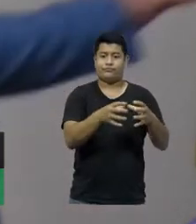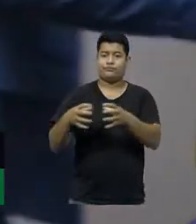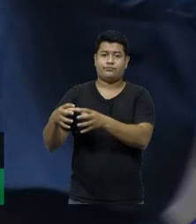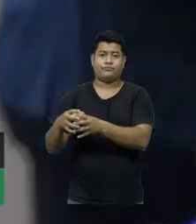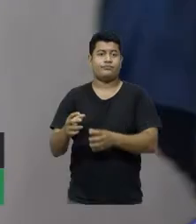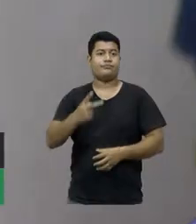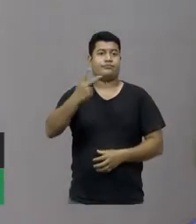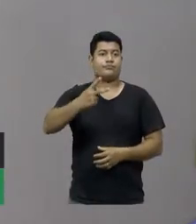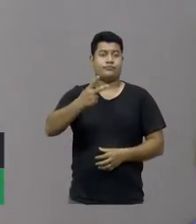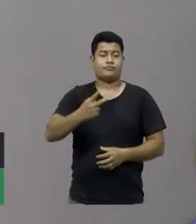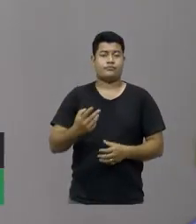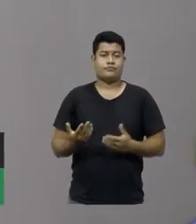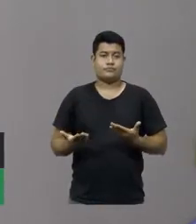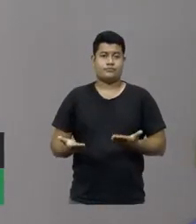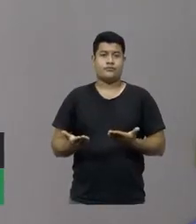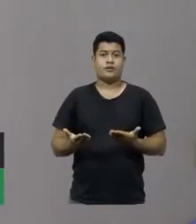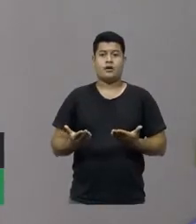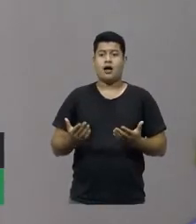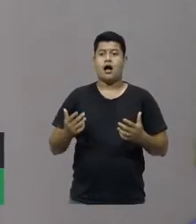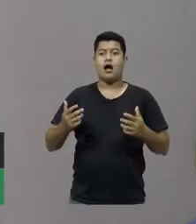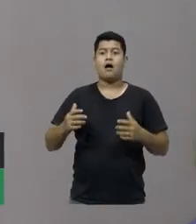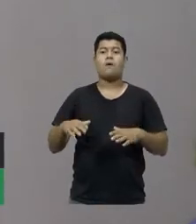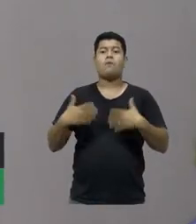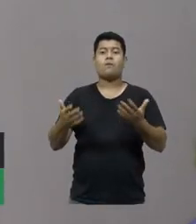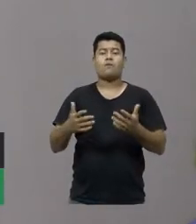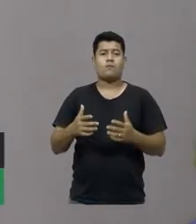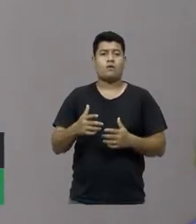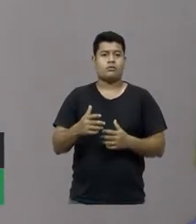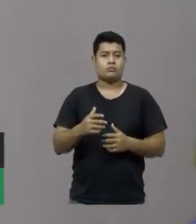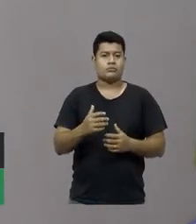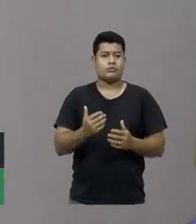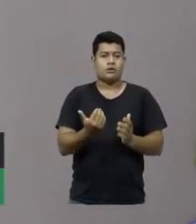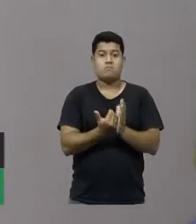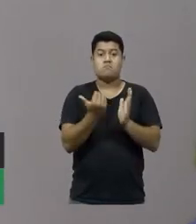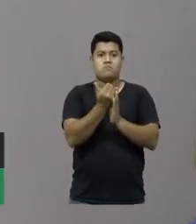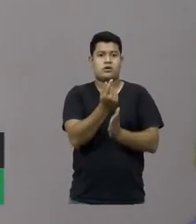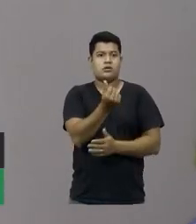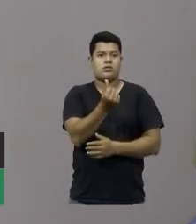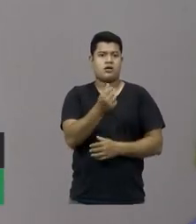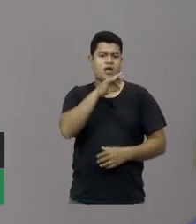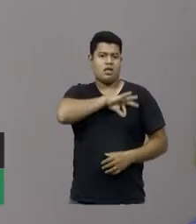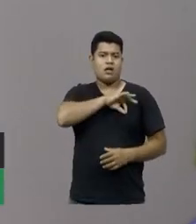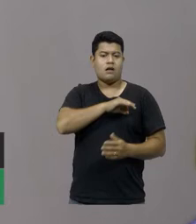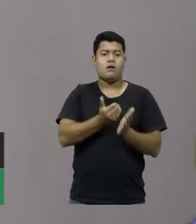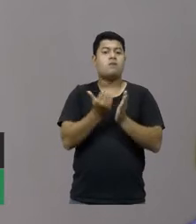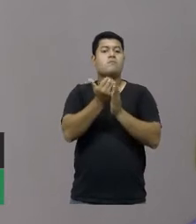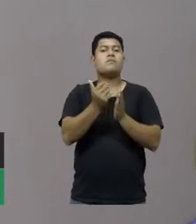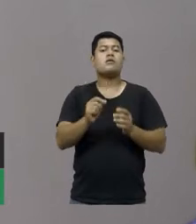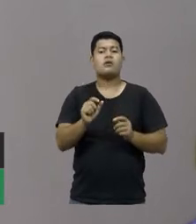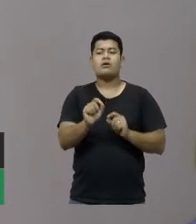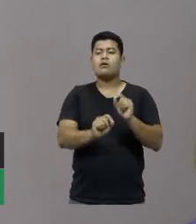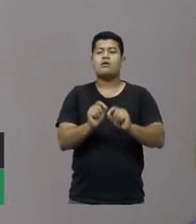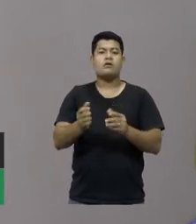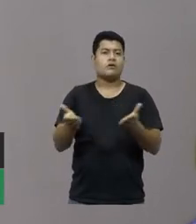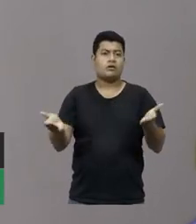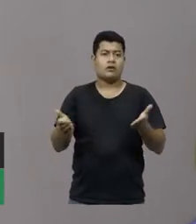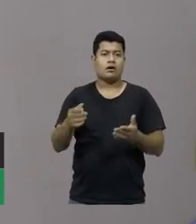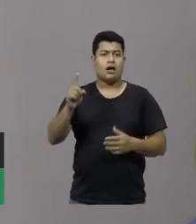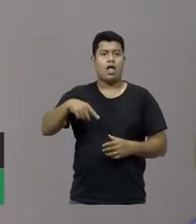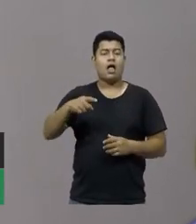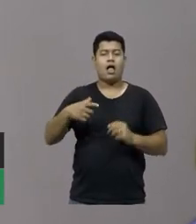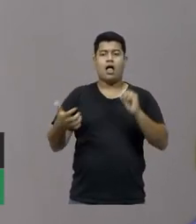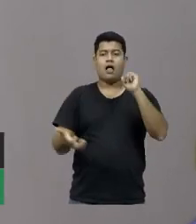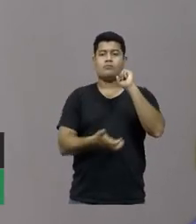a categoria mais valorizada? Quem é que ganha mais? Quem é que mais recebe? O serviço